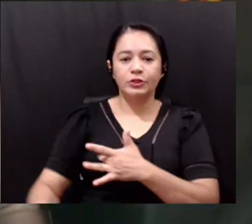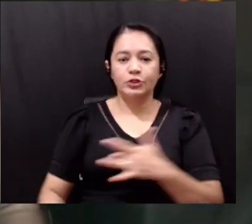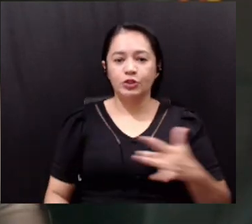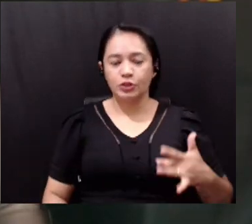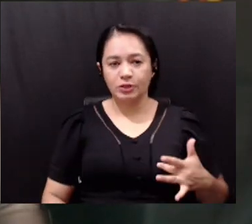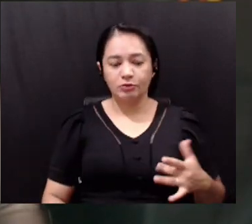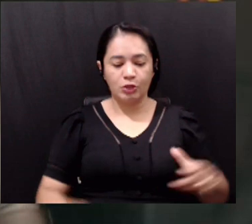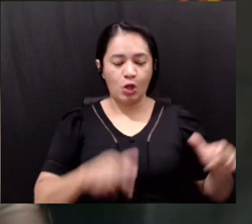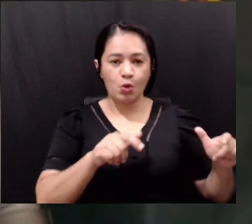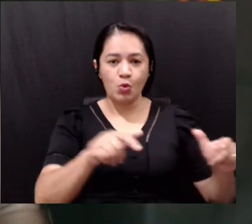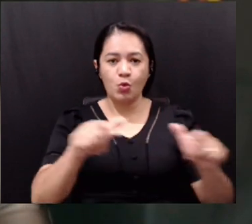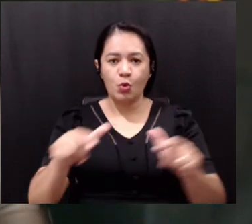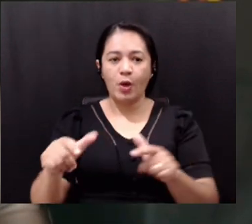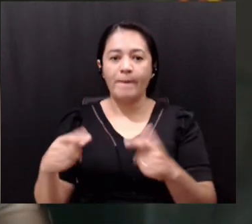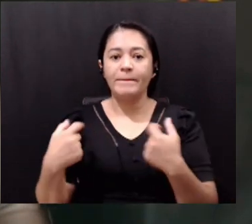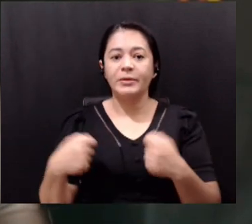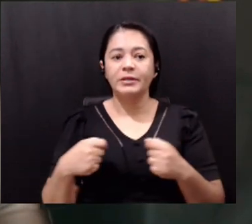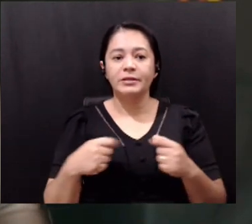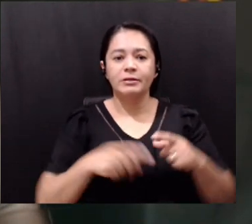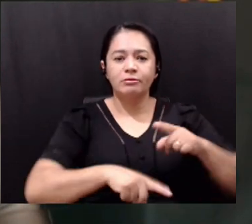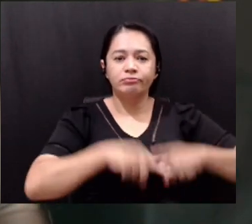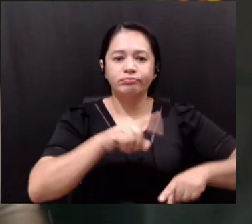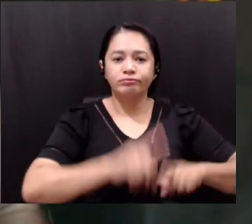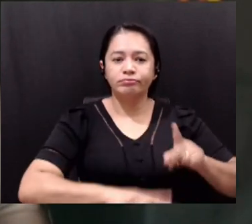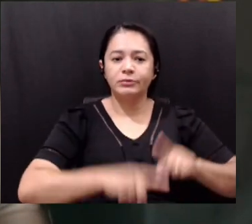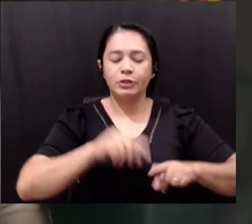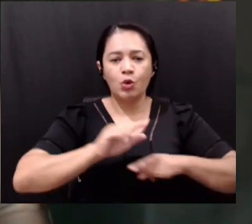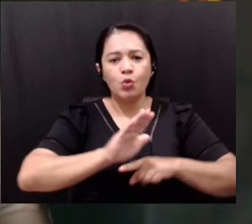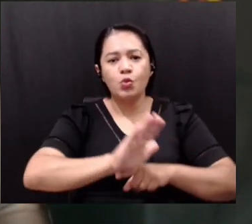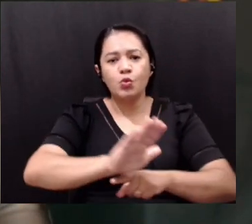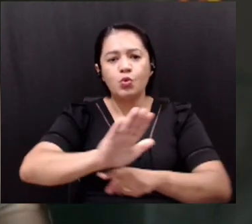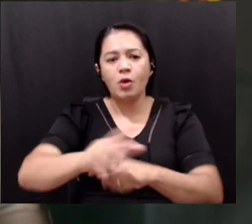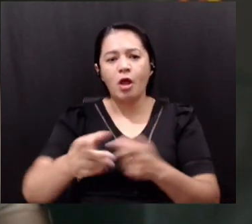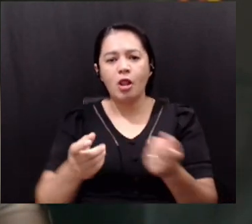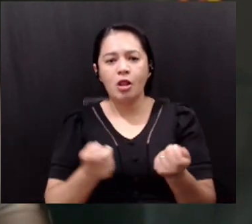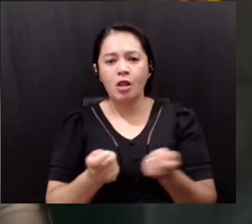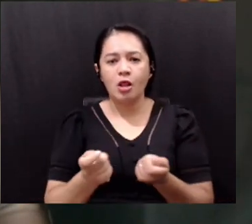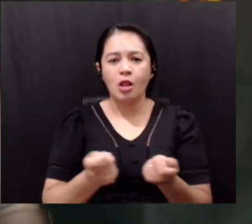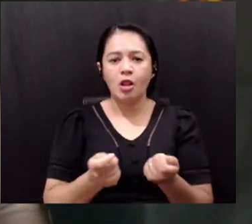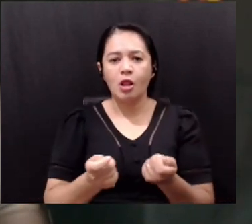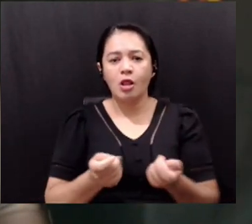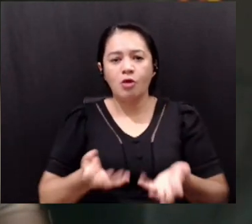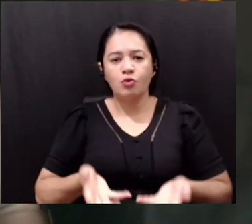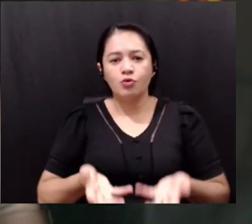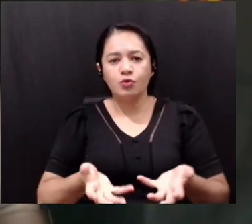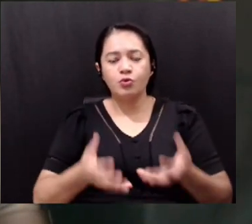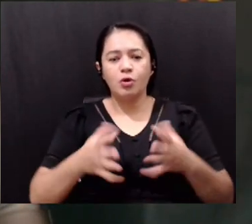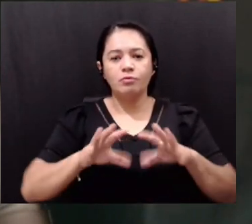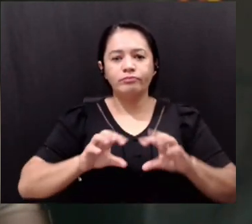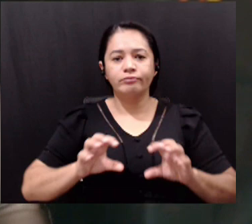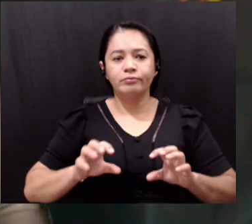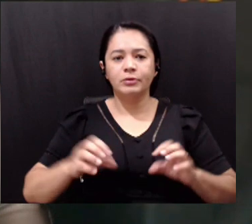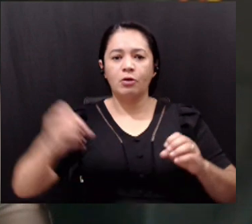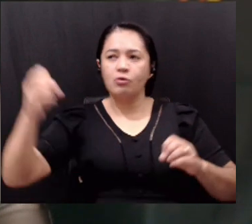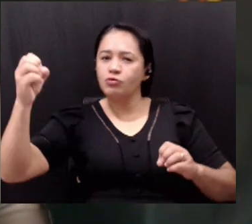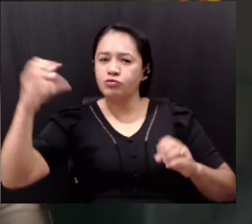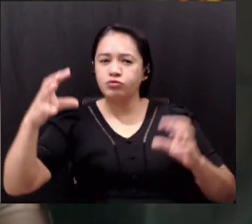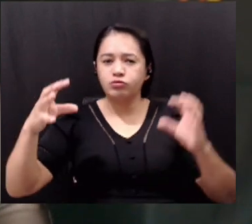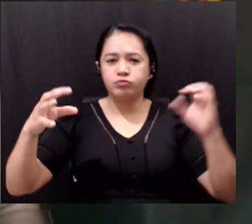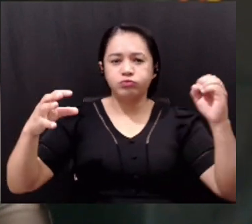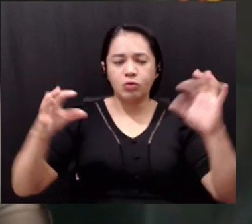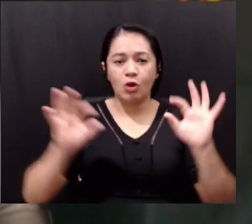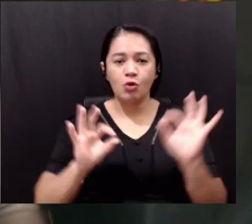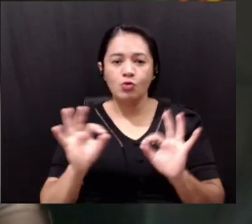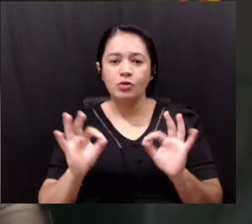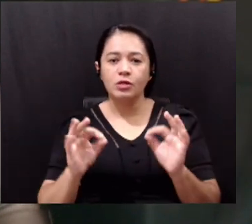ser equipados com materiais que auxiliem nos controles dos estímulos sensoriais, como luzes ajustáveis, sons suaves,